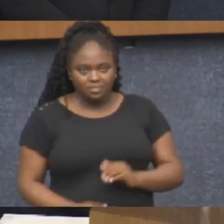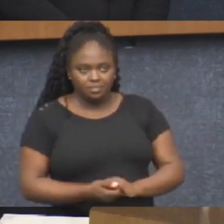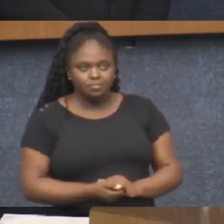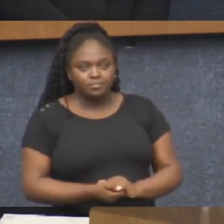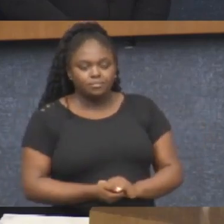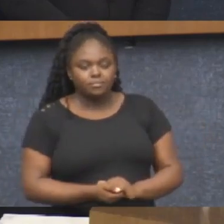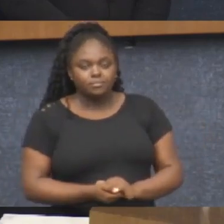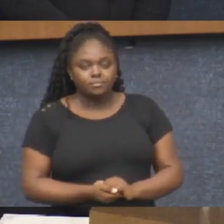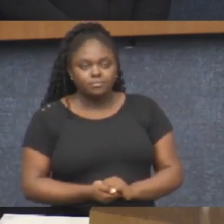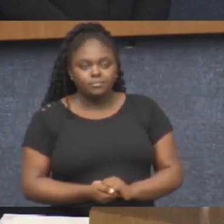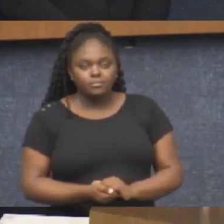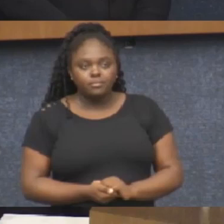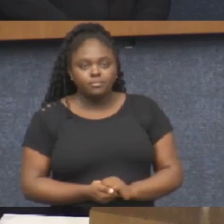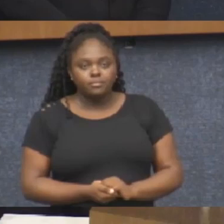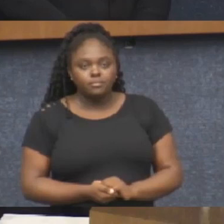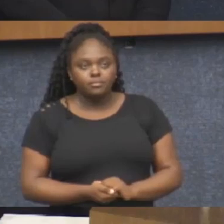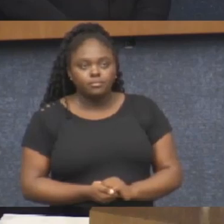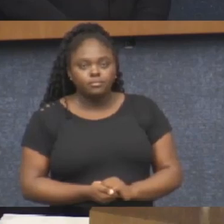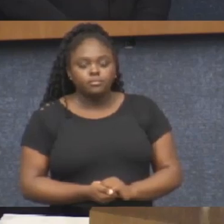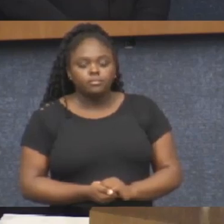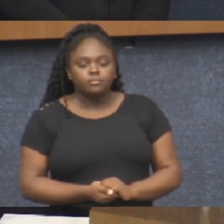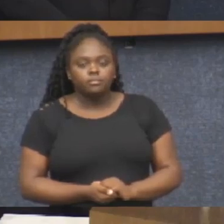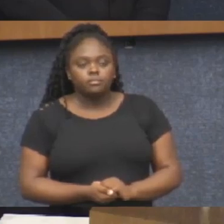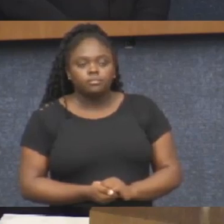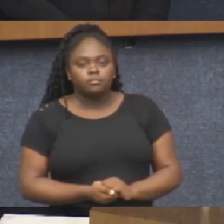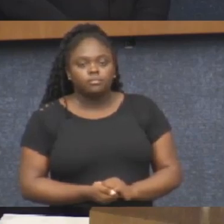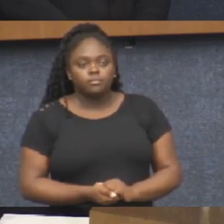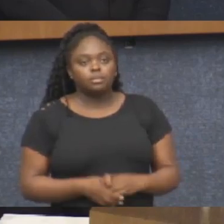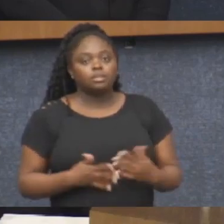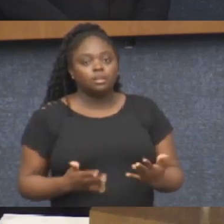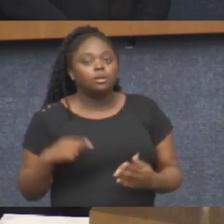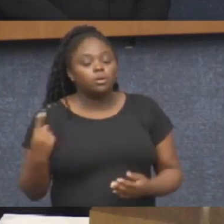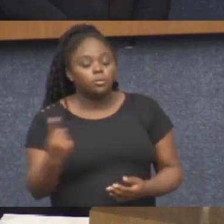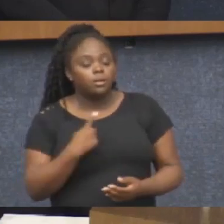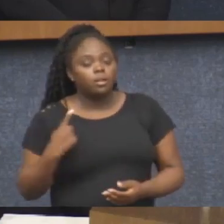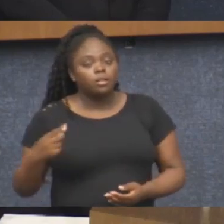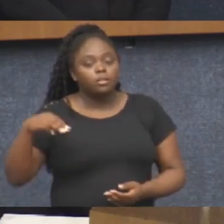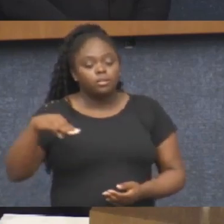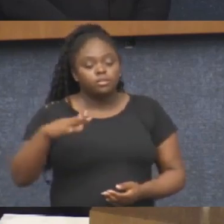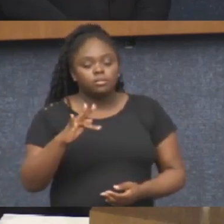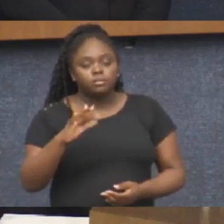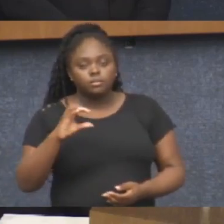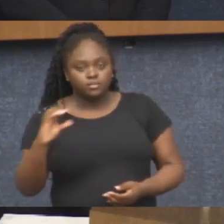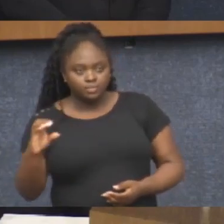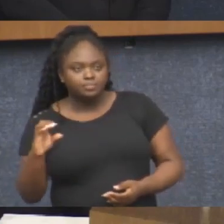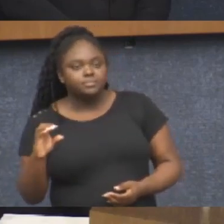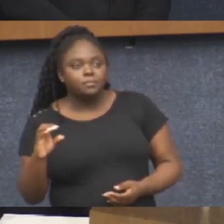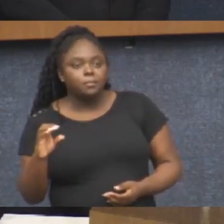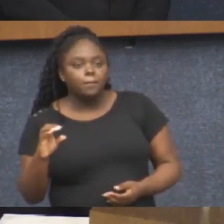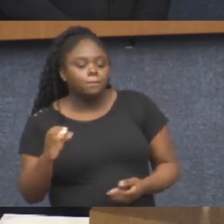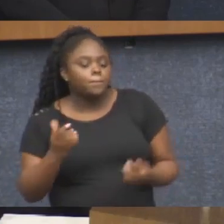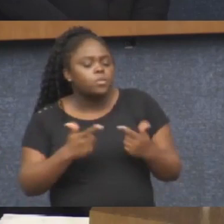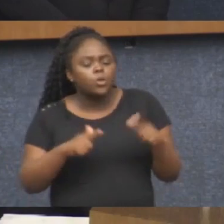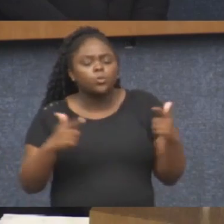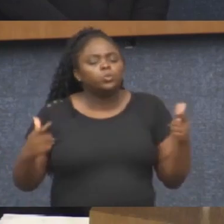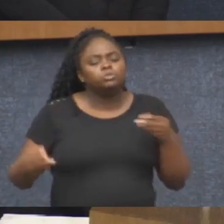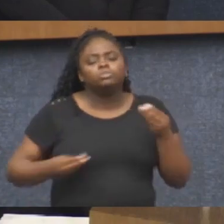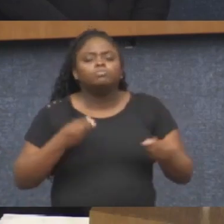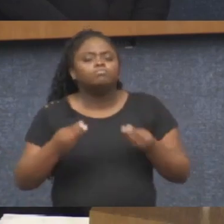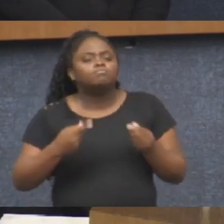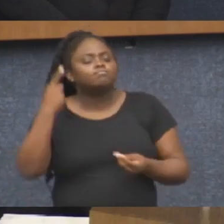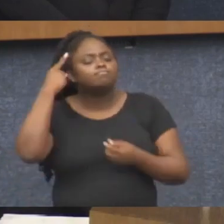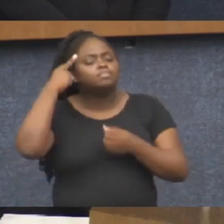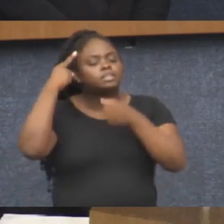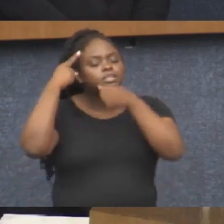E é uma coisa assim, que, para nós, MFCs, não tenho como pensar